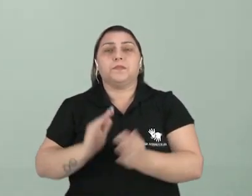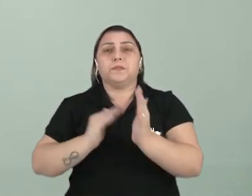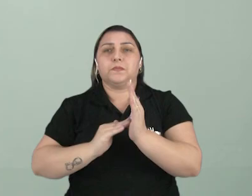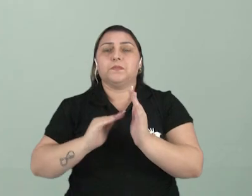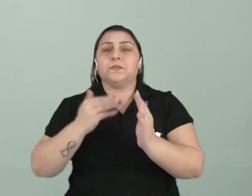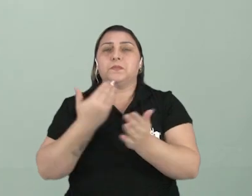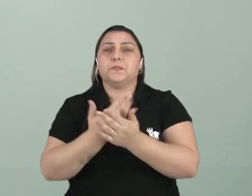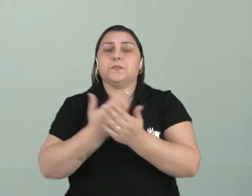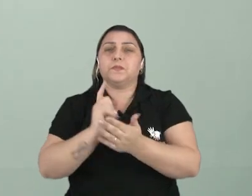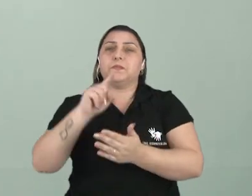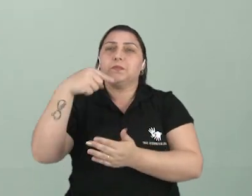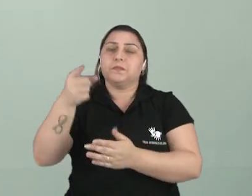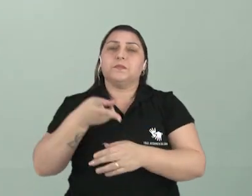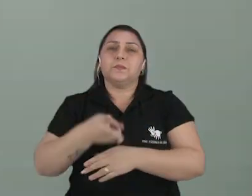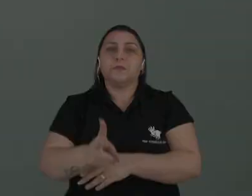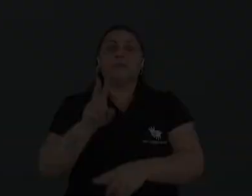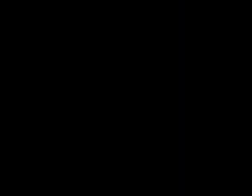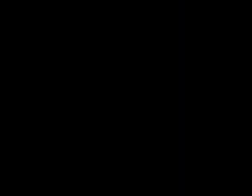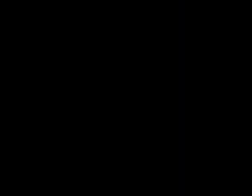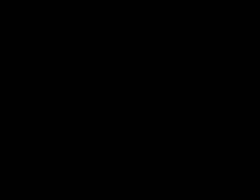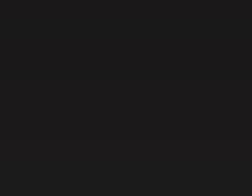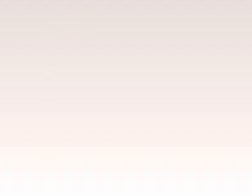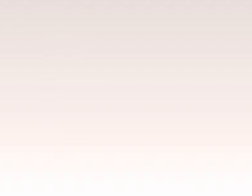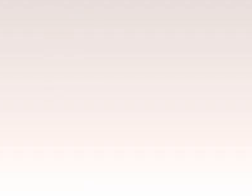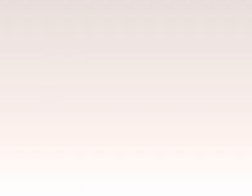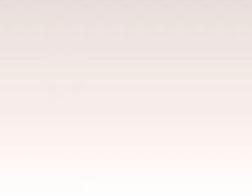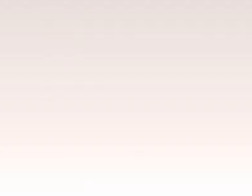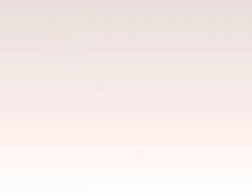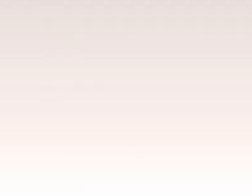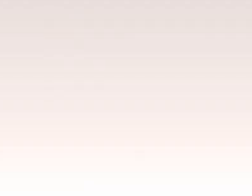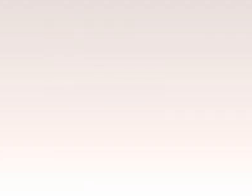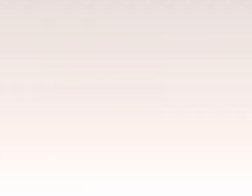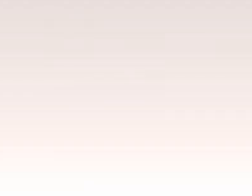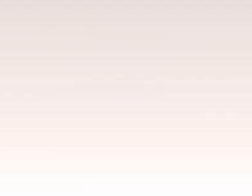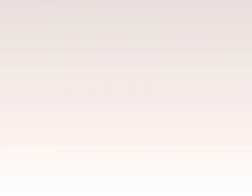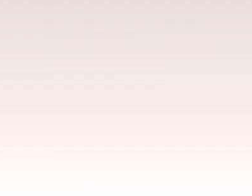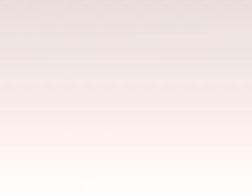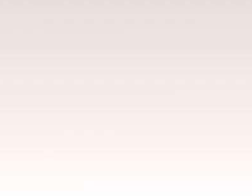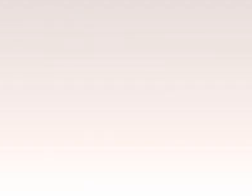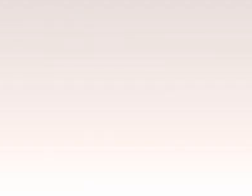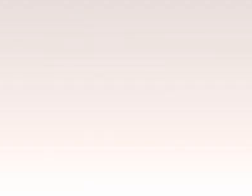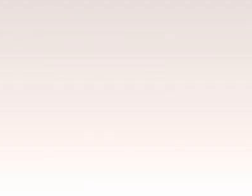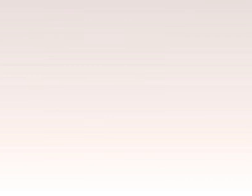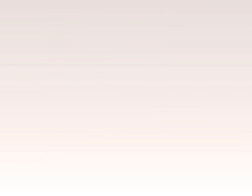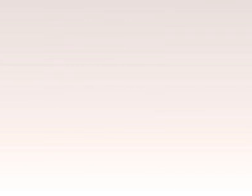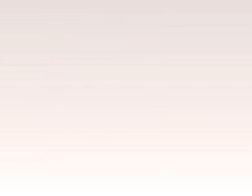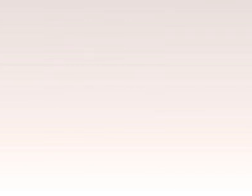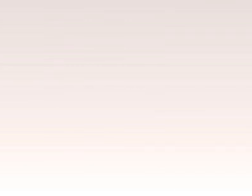que vem, continue se cuidando em casa.